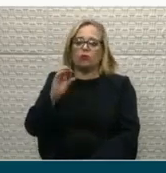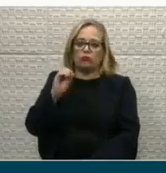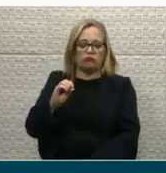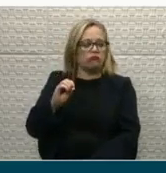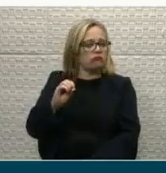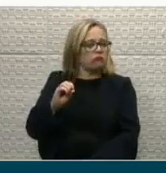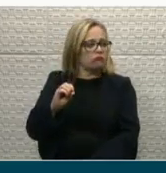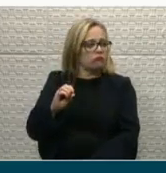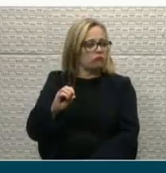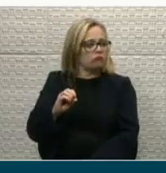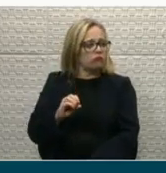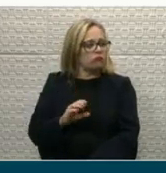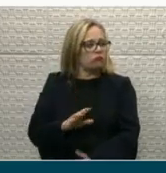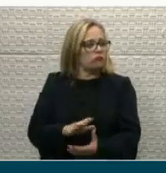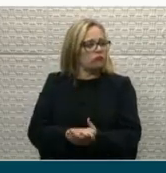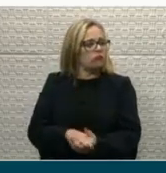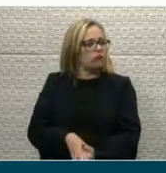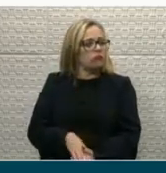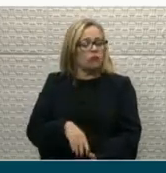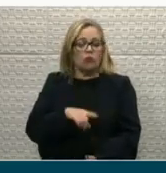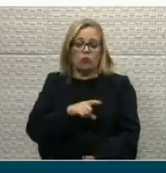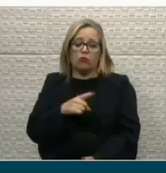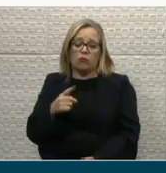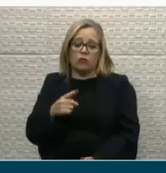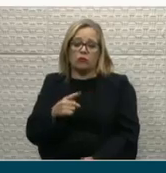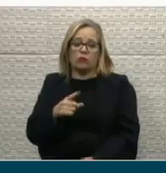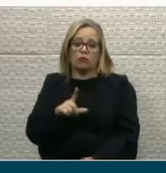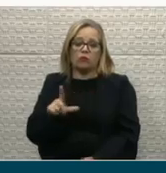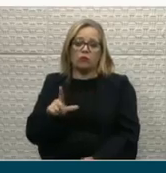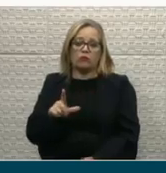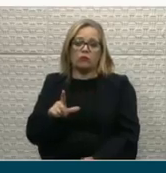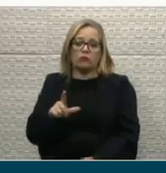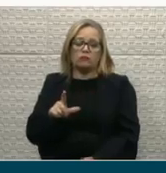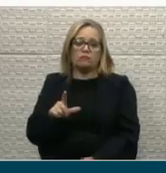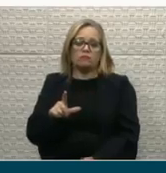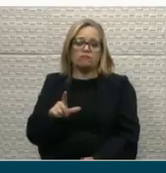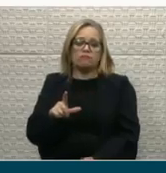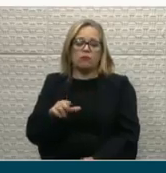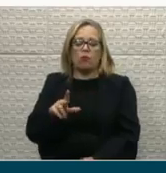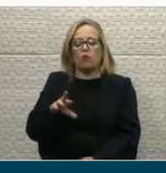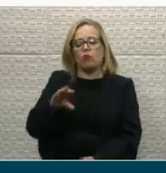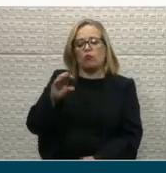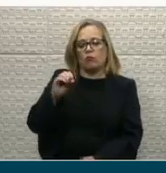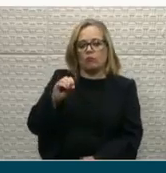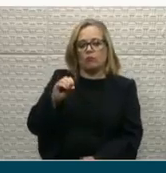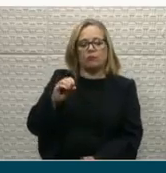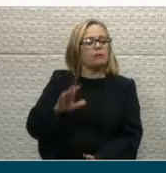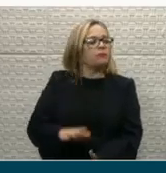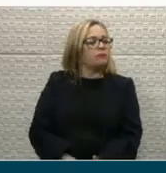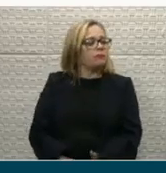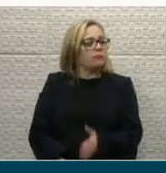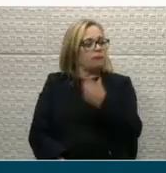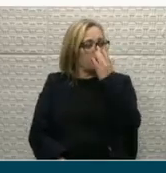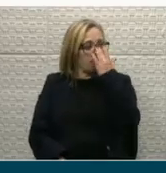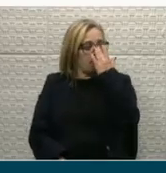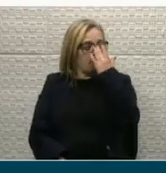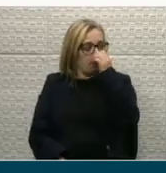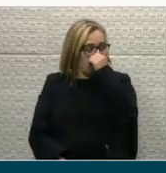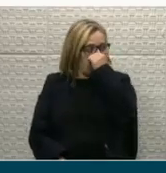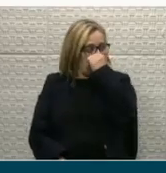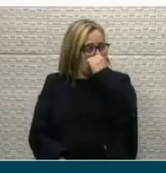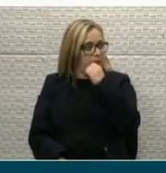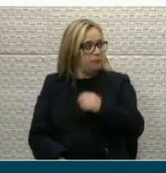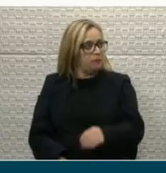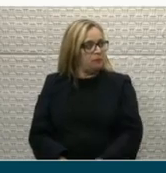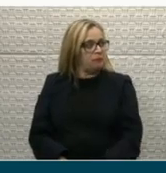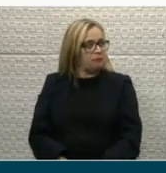Nesse segundo caso, 1 menos lambda é igual a zero, então lambda deve ser igual a 1. Dessa segunda